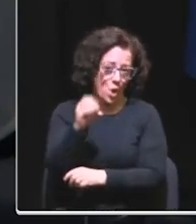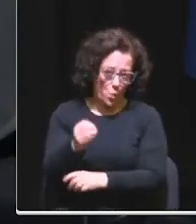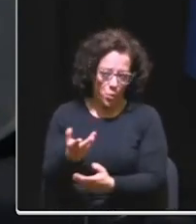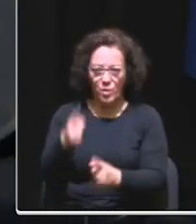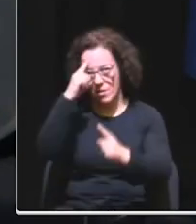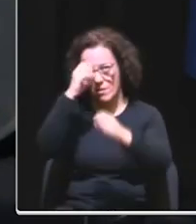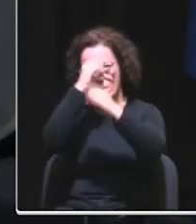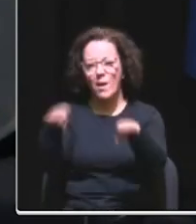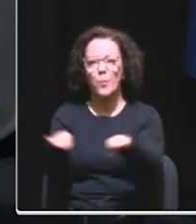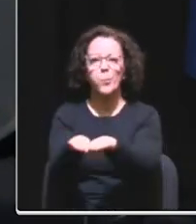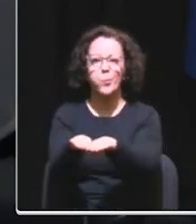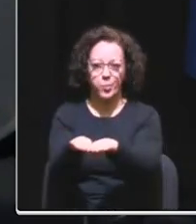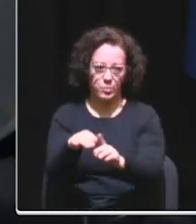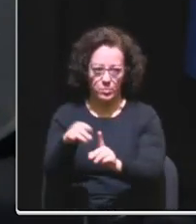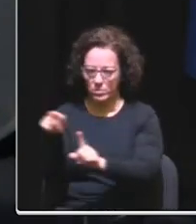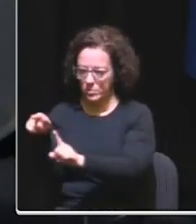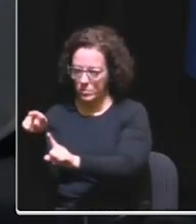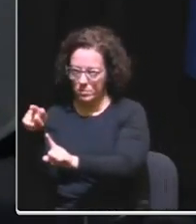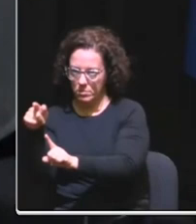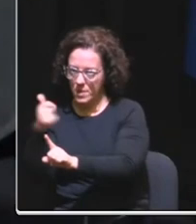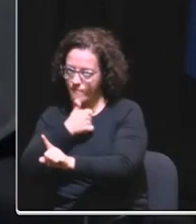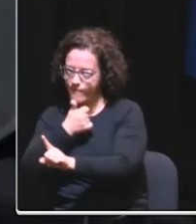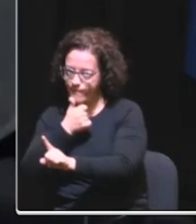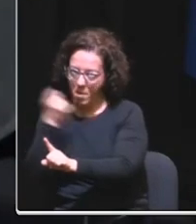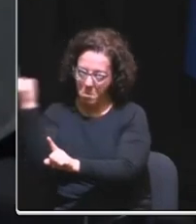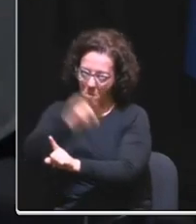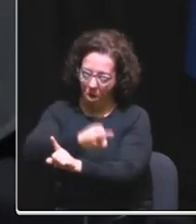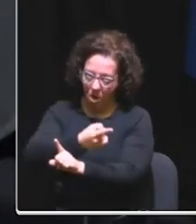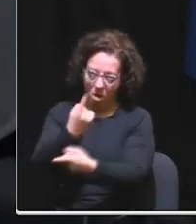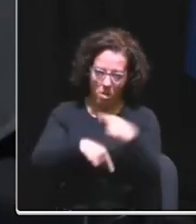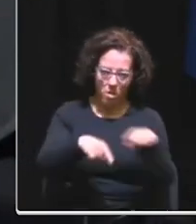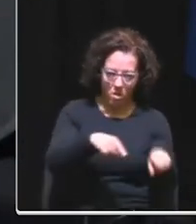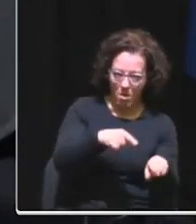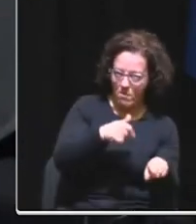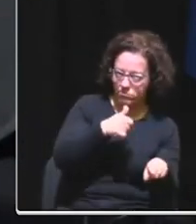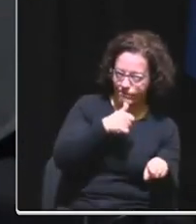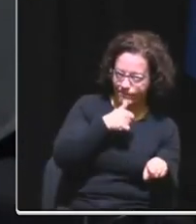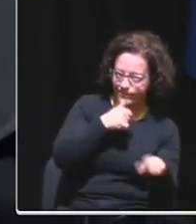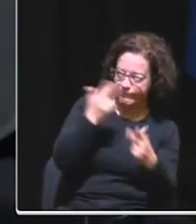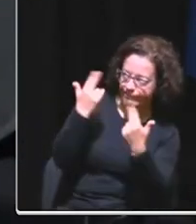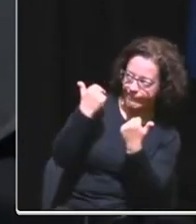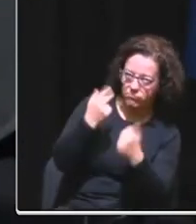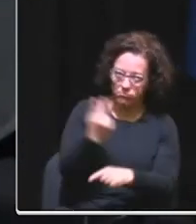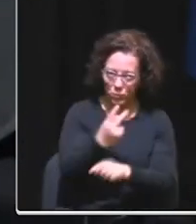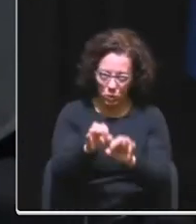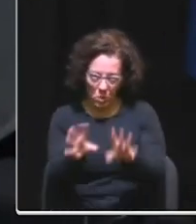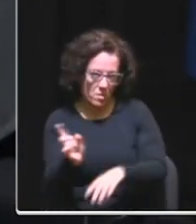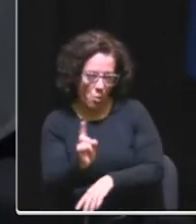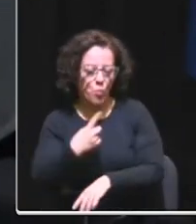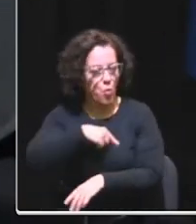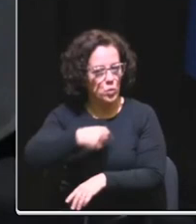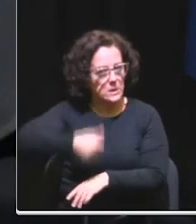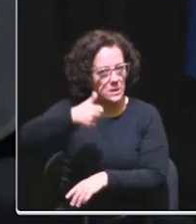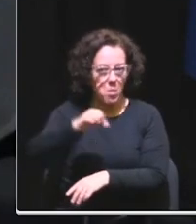equivalência entre um agressor e um agredido. A verdade é que podemos, e nós também apelamos à paz e também queremos que